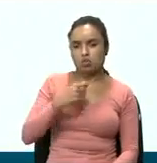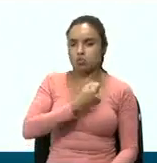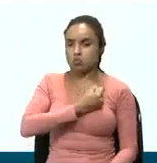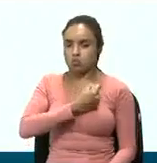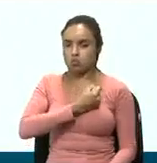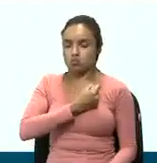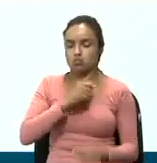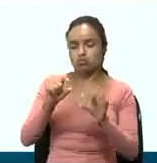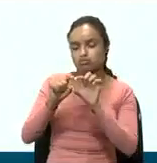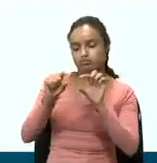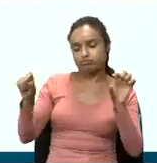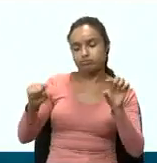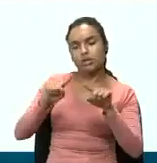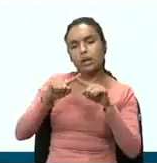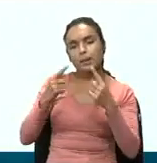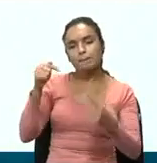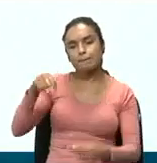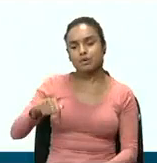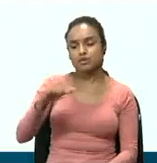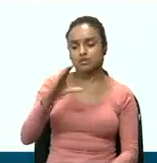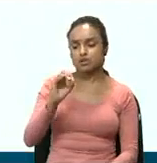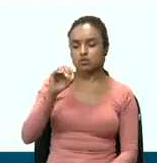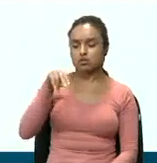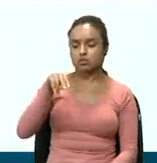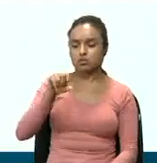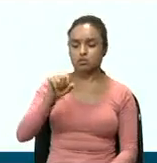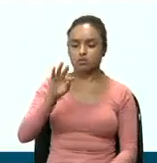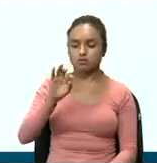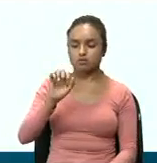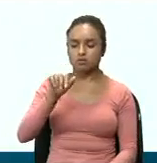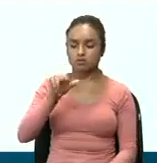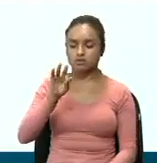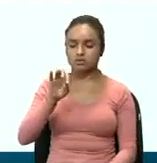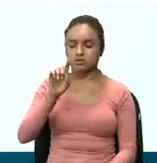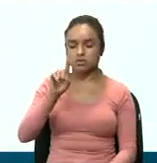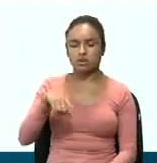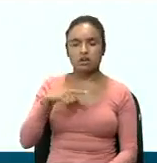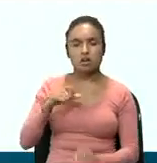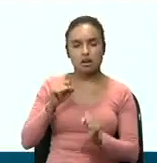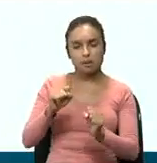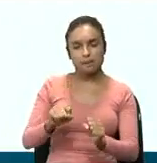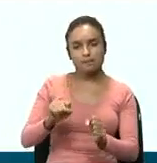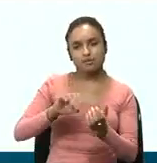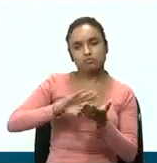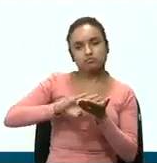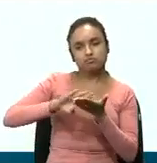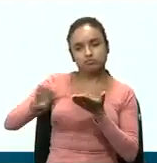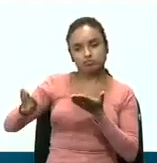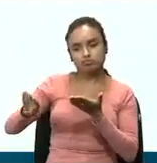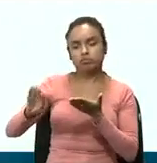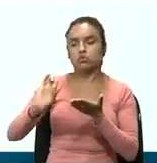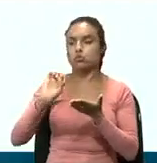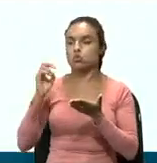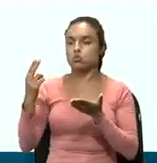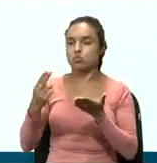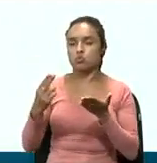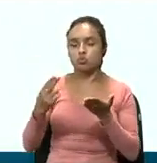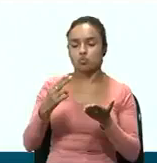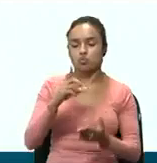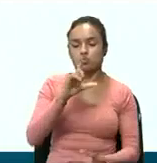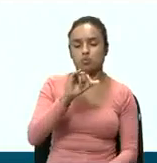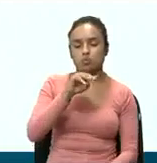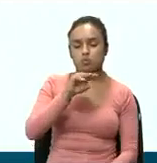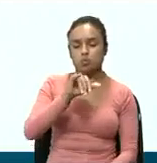constante. E pelas propriedades de limite, eu posso fazer o quê? Eu posso retirar, seria a ideia de retirar do limite